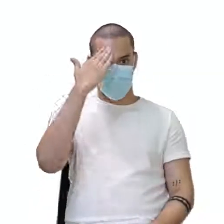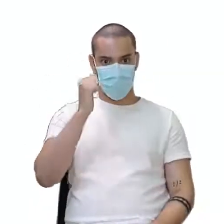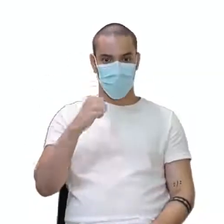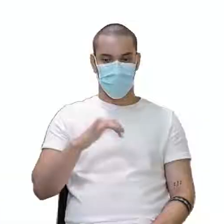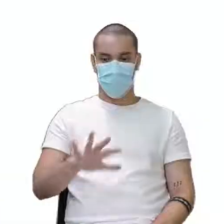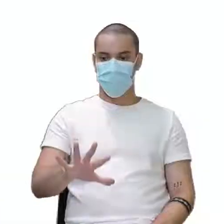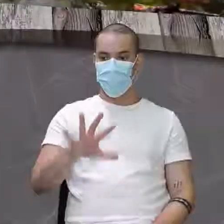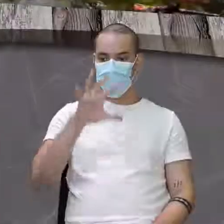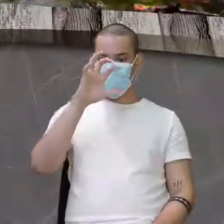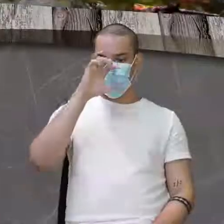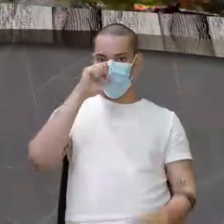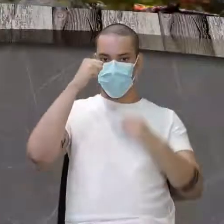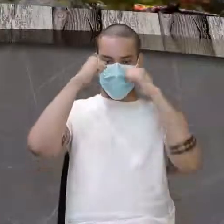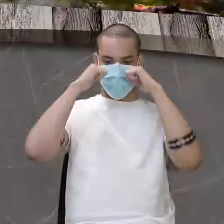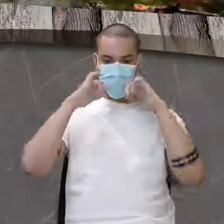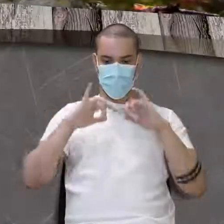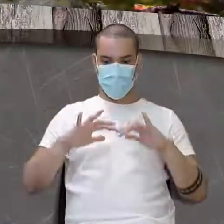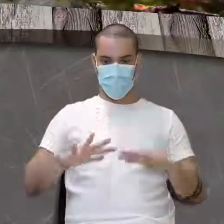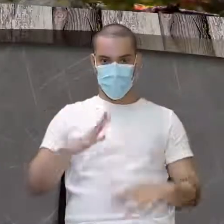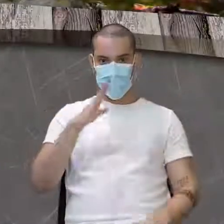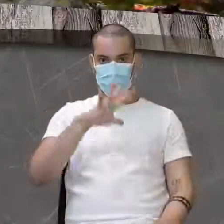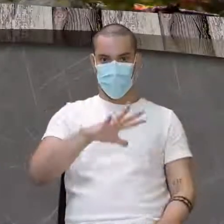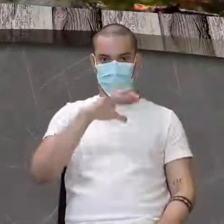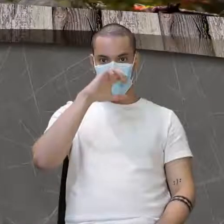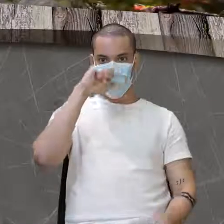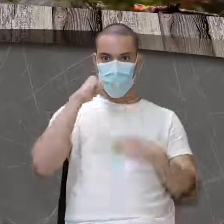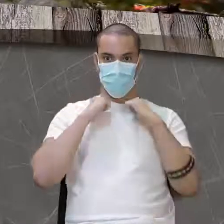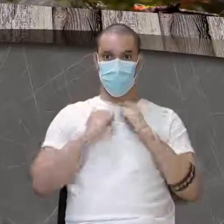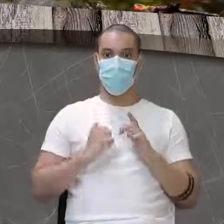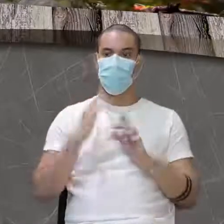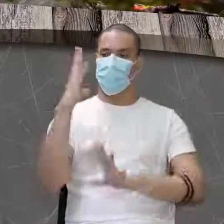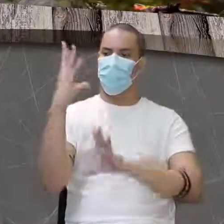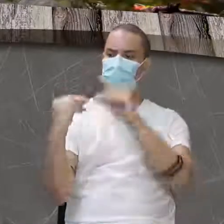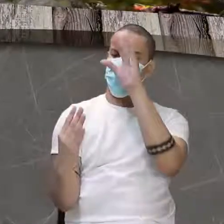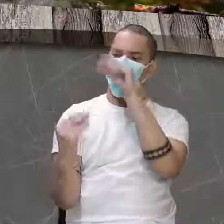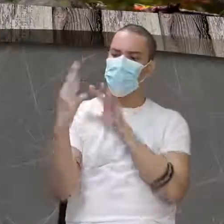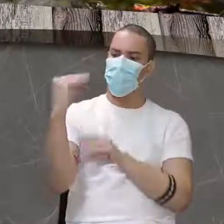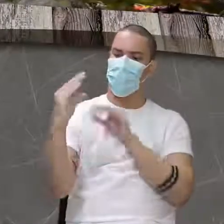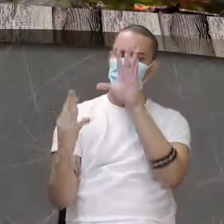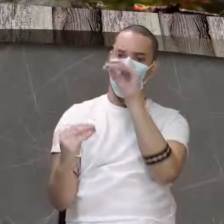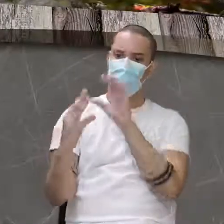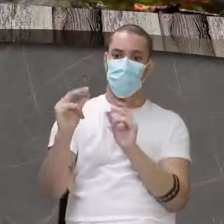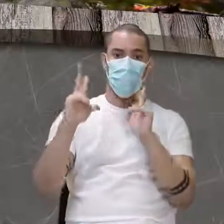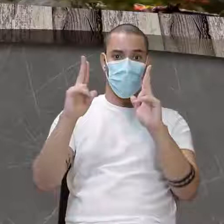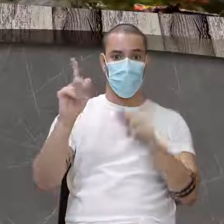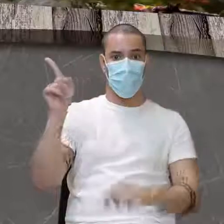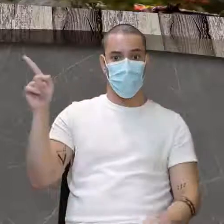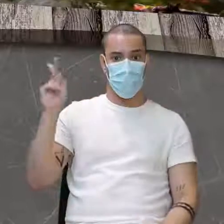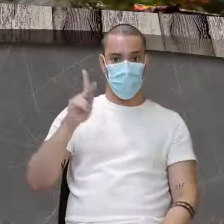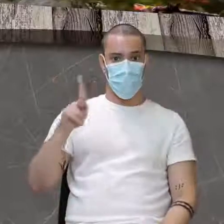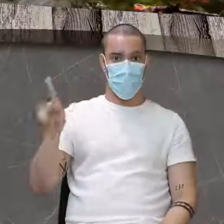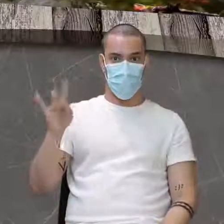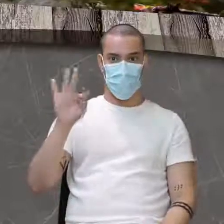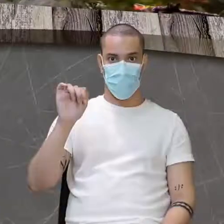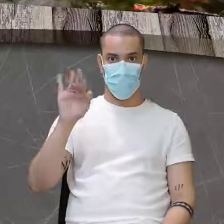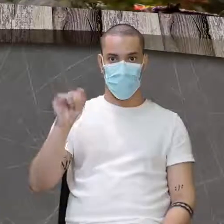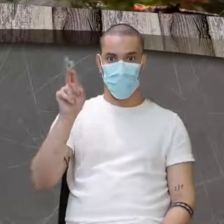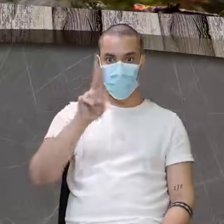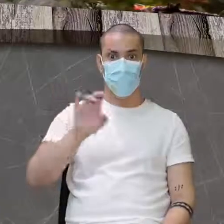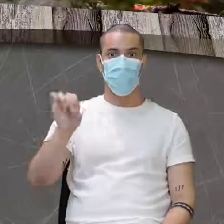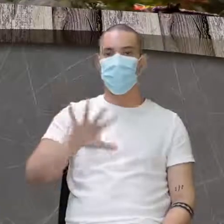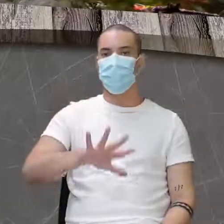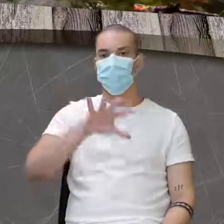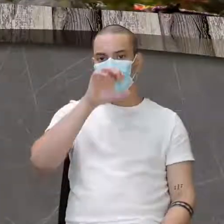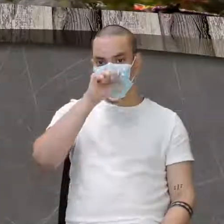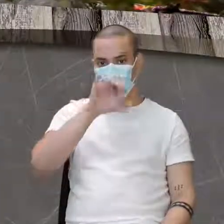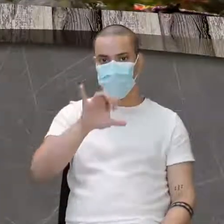de respiração, ele também está perdendo água. Quando você está conversando, você está falando aqui, como a prof está falando para você, ou